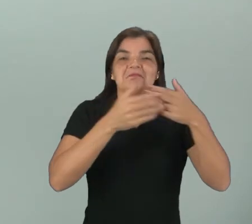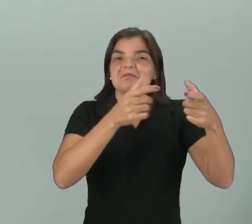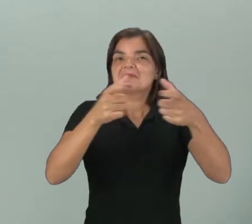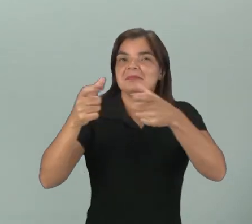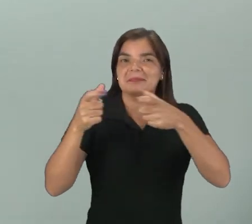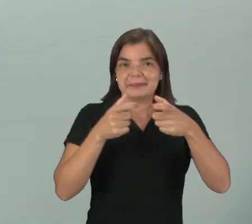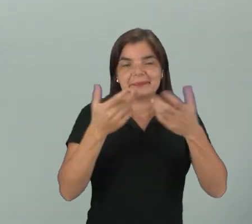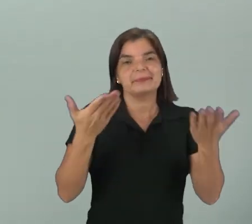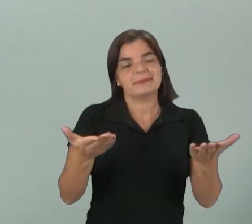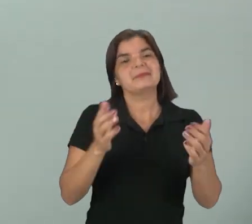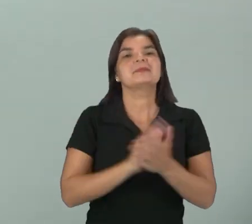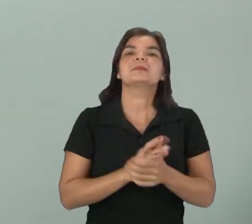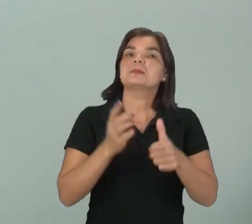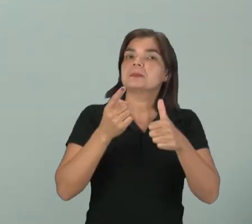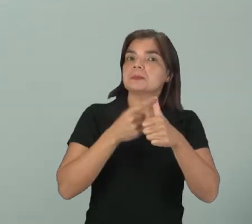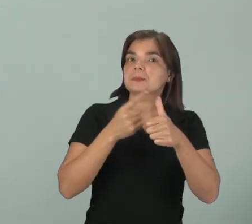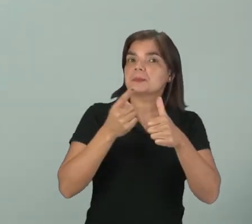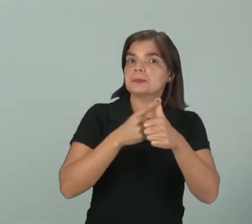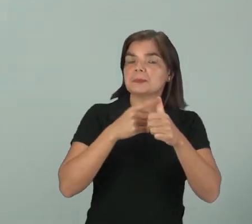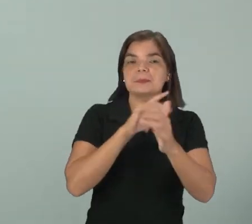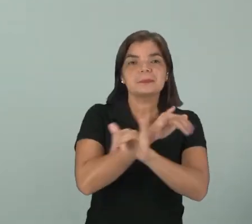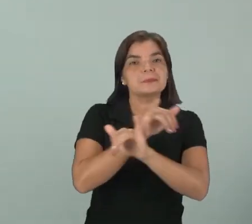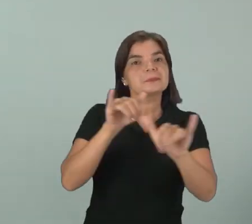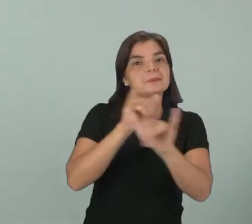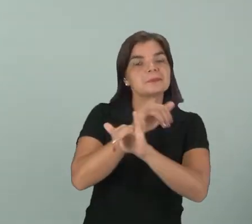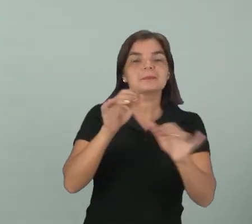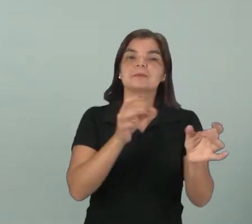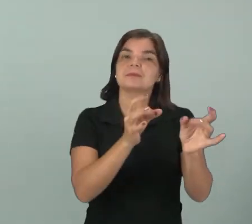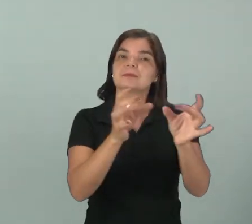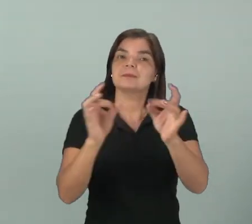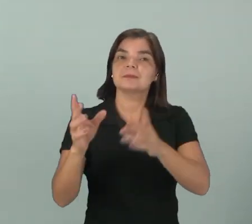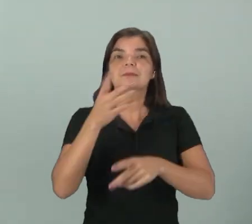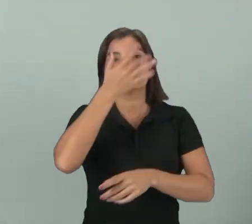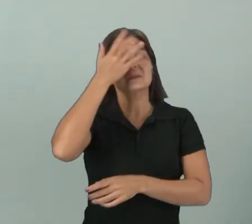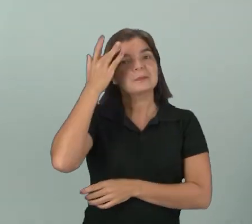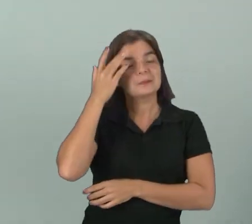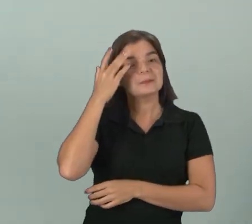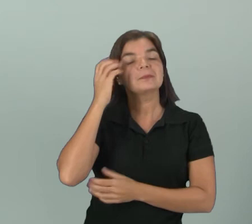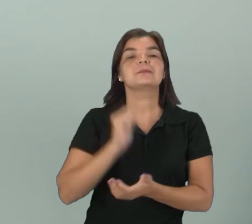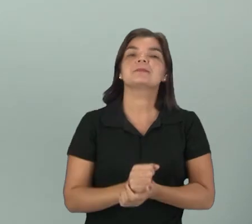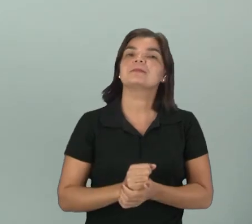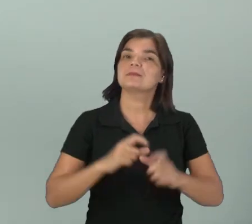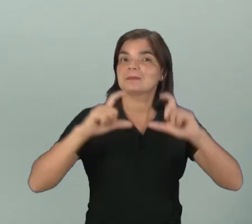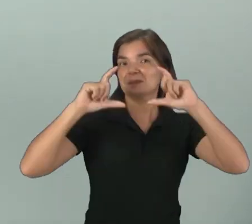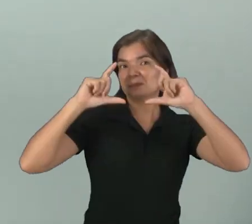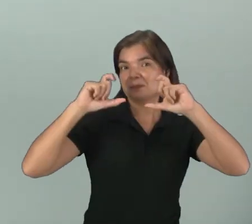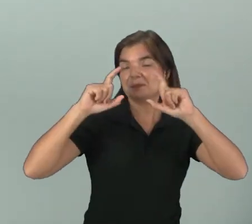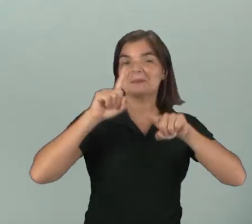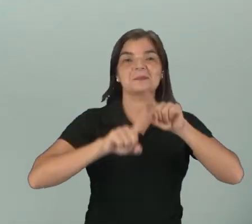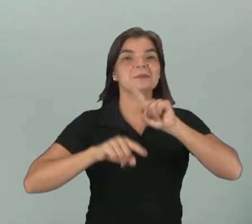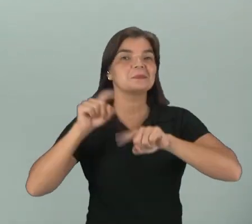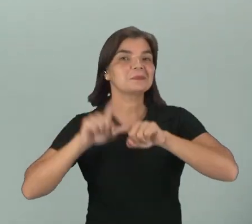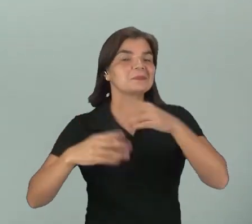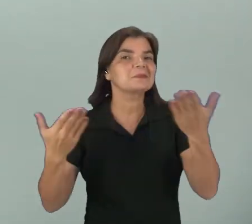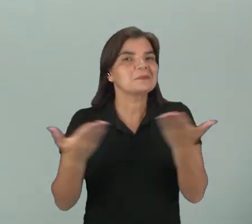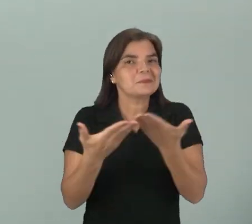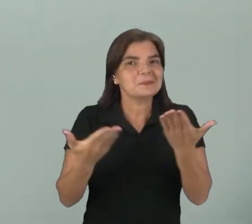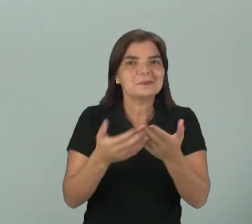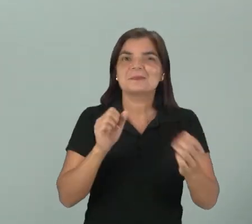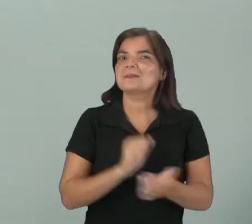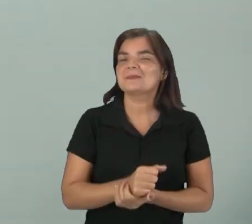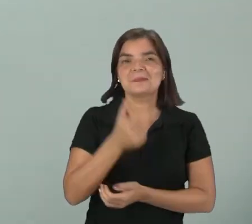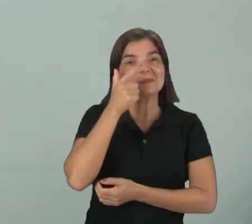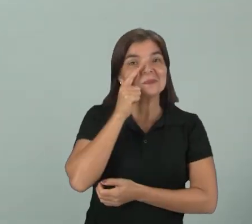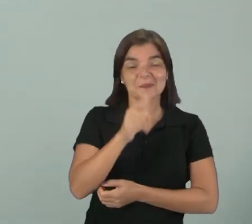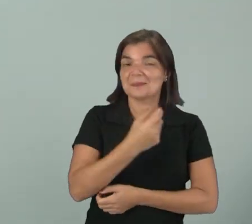lugar. E essa foi a primeira campanha deles para venderem para o público a câmera fotográfica. E hoje nós praticamente